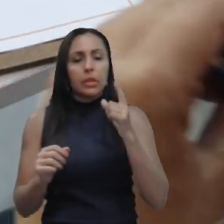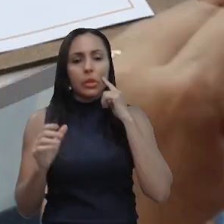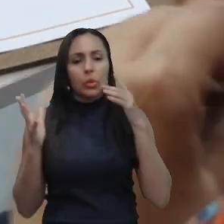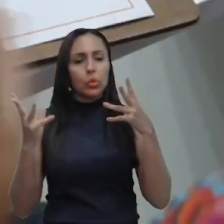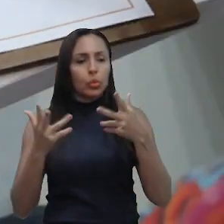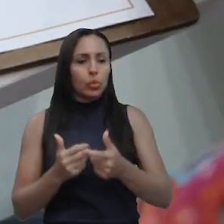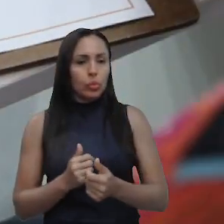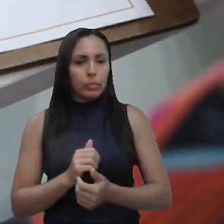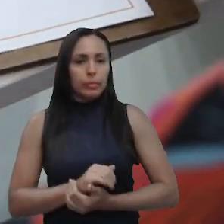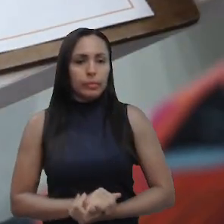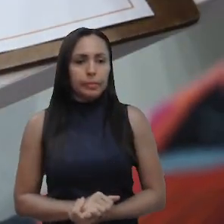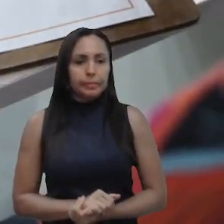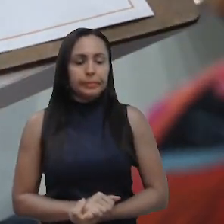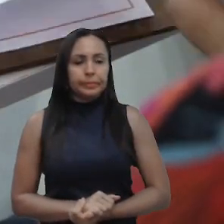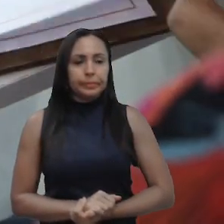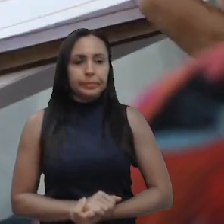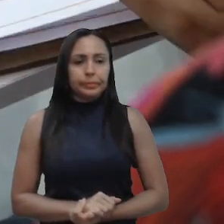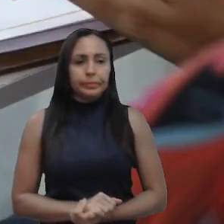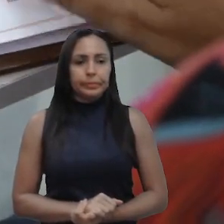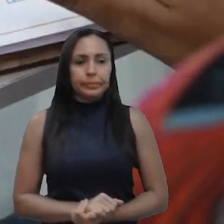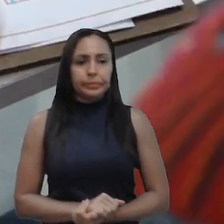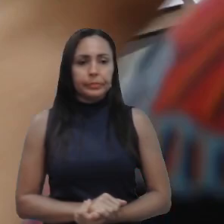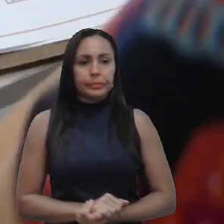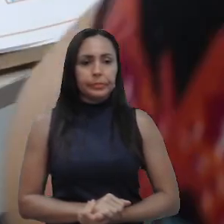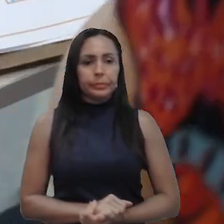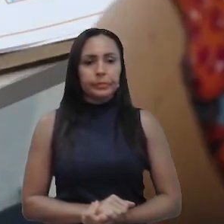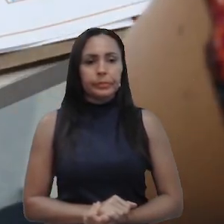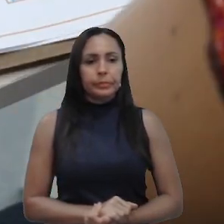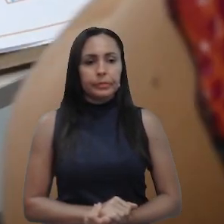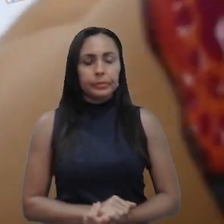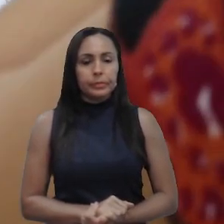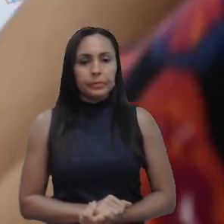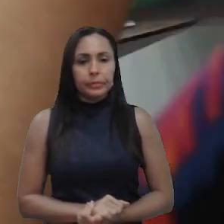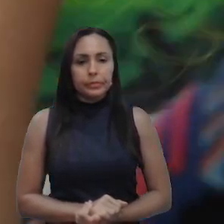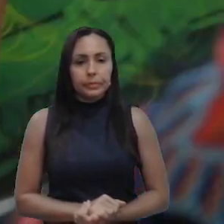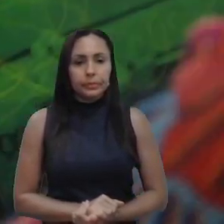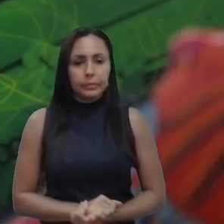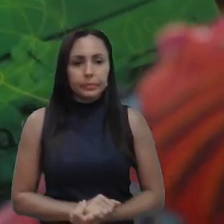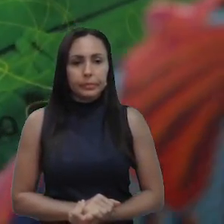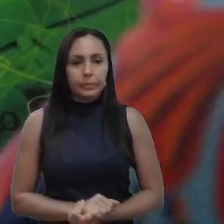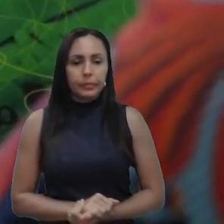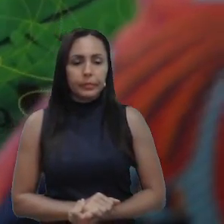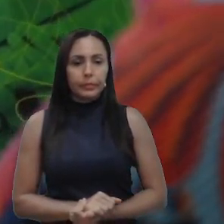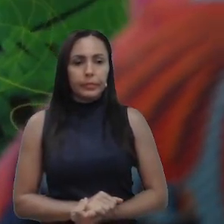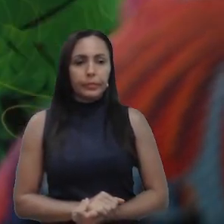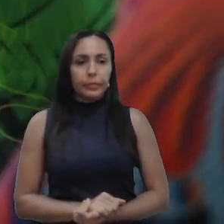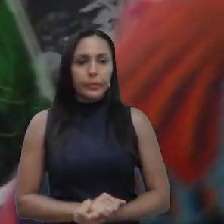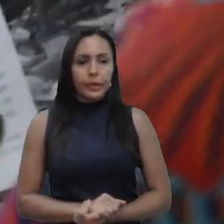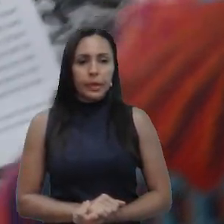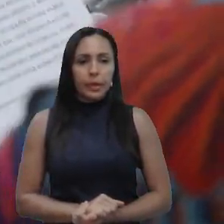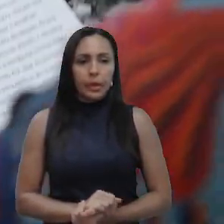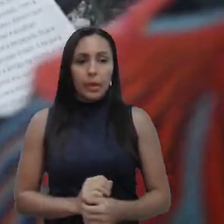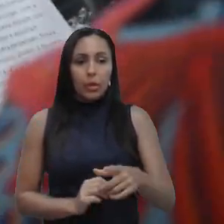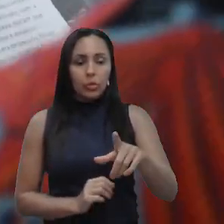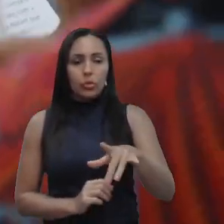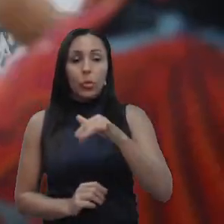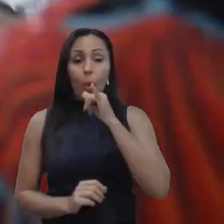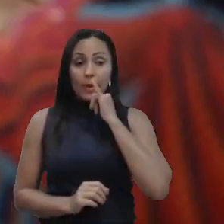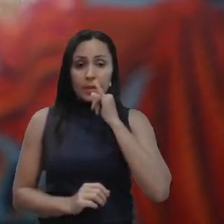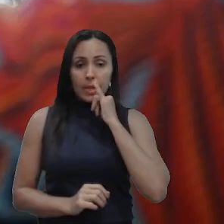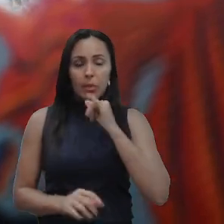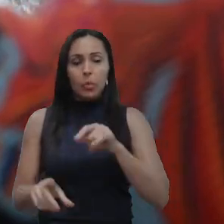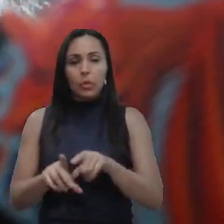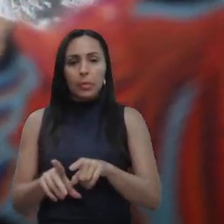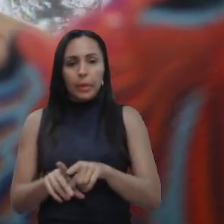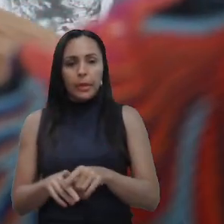pouco. Mas voltando para o grid modular, eu trouxe aqui um ótimo exemplo desse